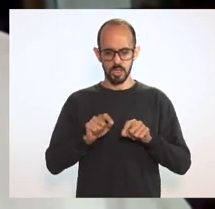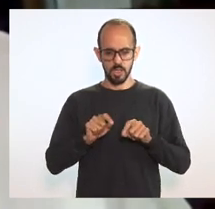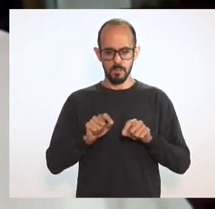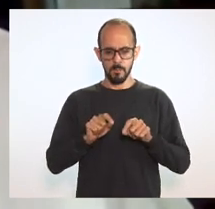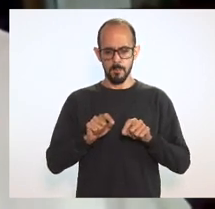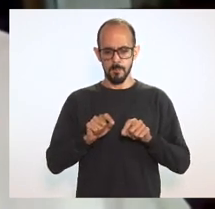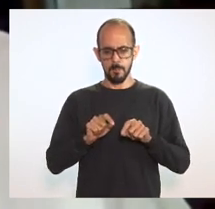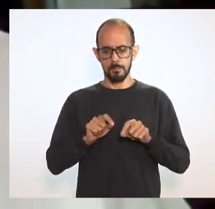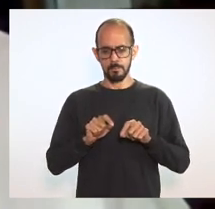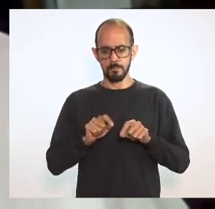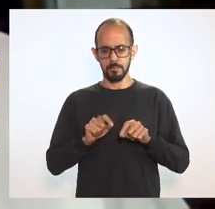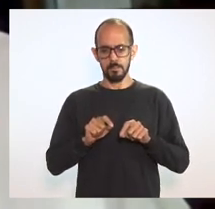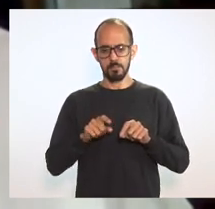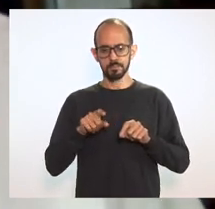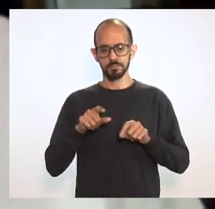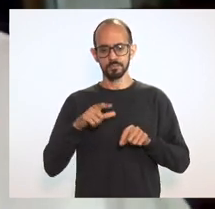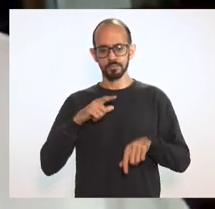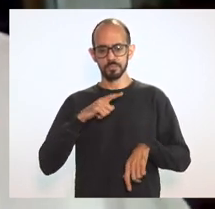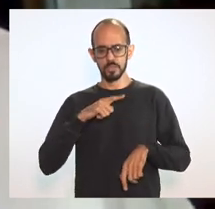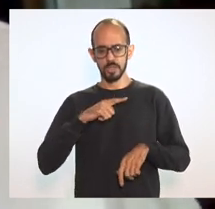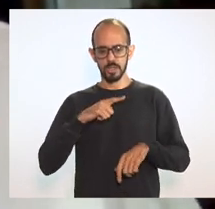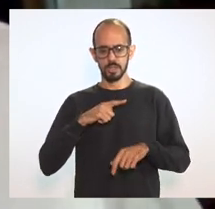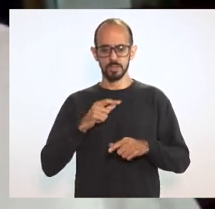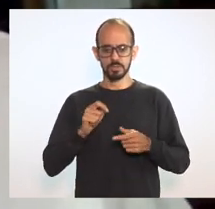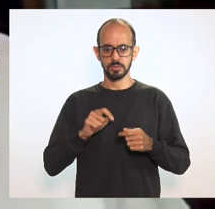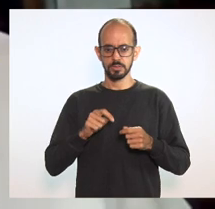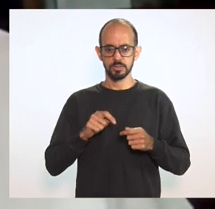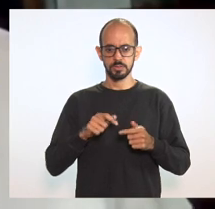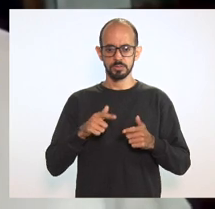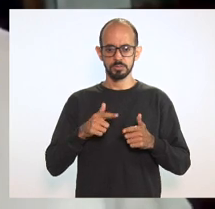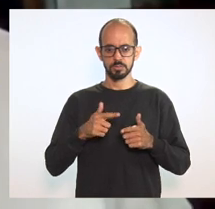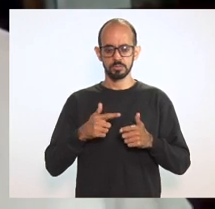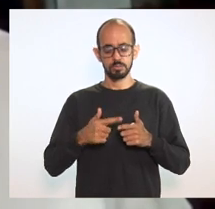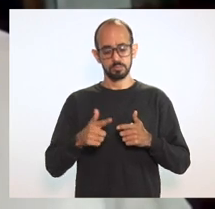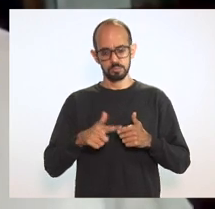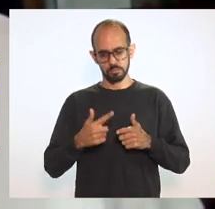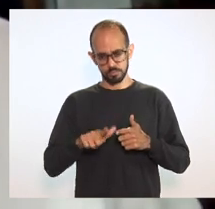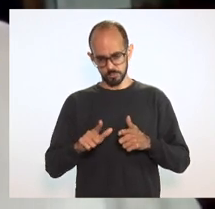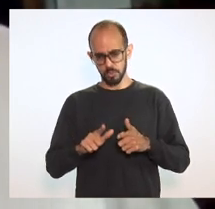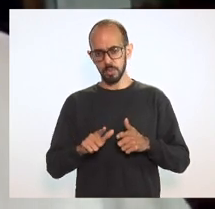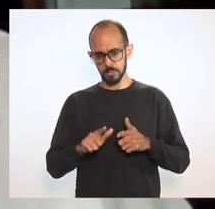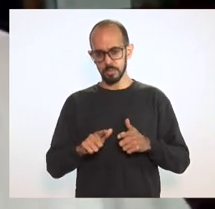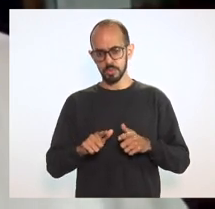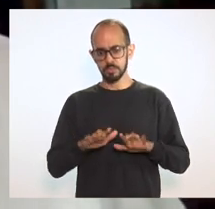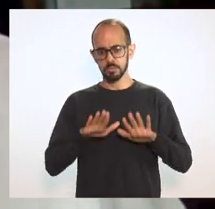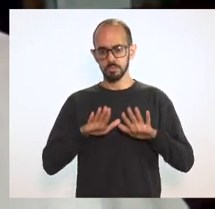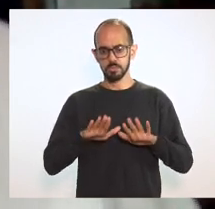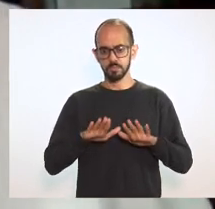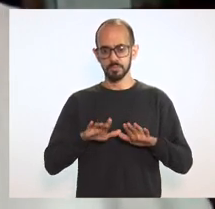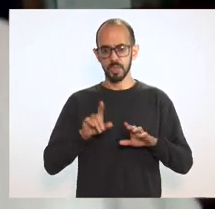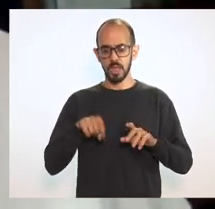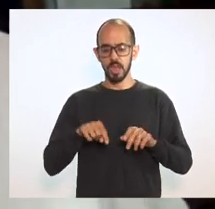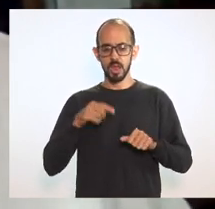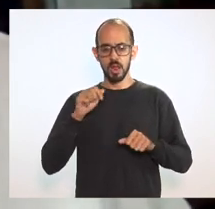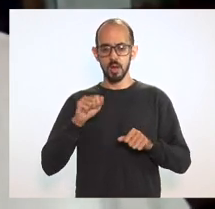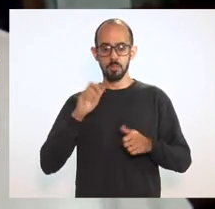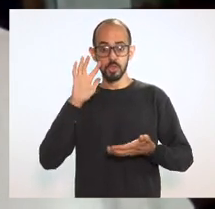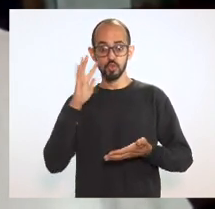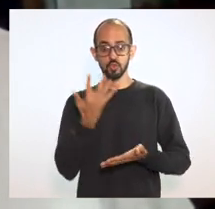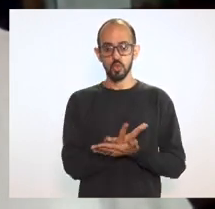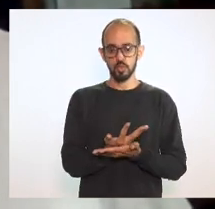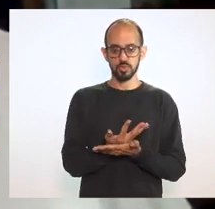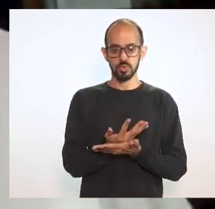que fere qualquer gestor público. É muito ruim. É uma medida de exceção que você toma, baseada,